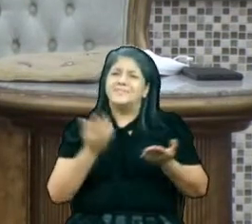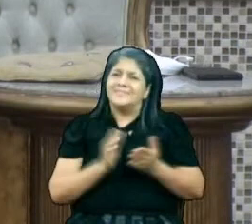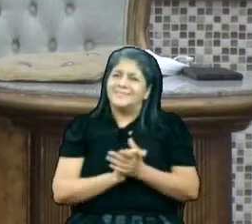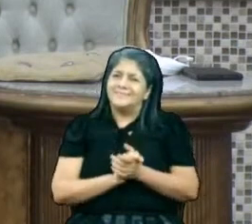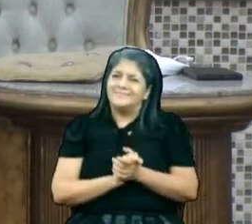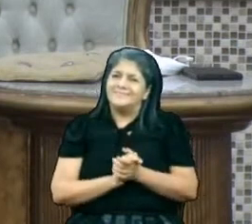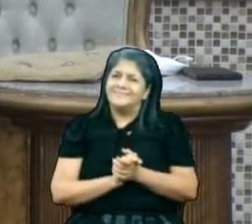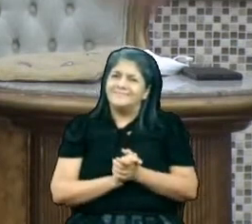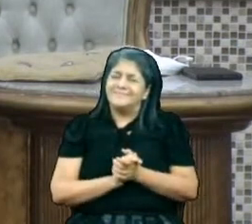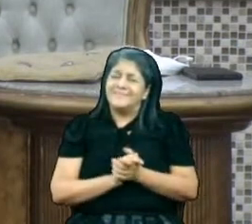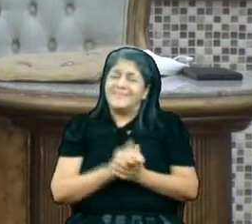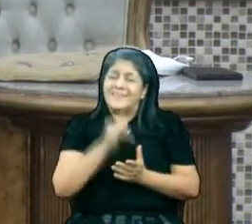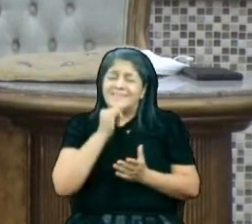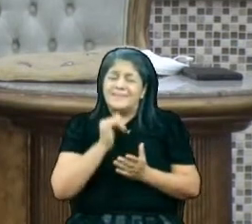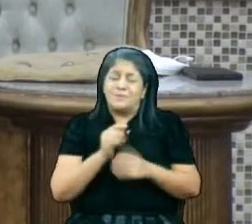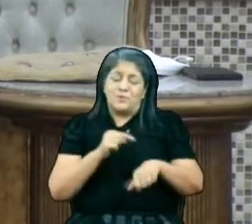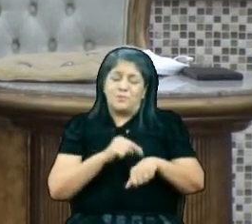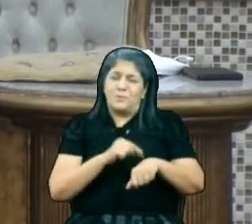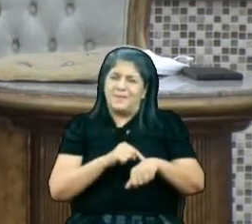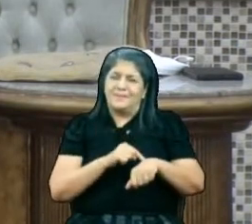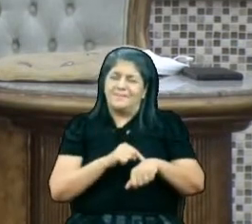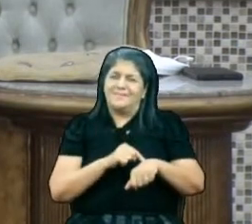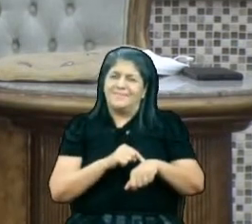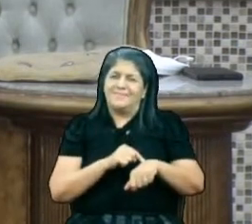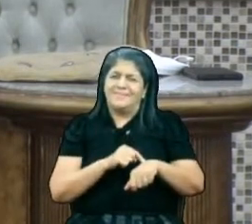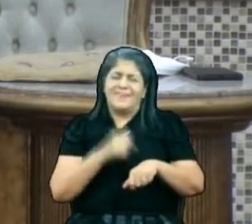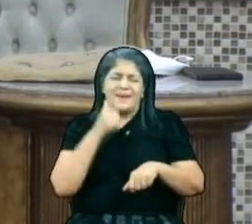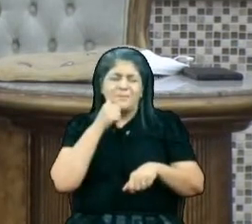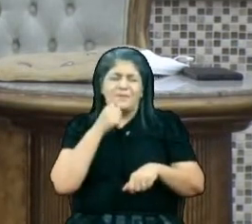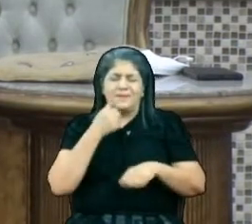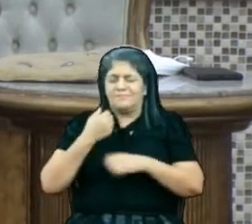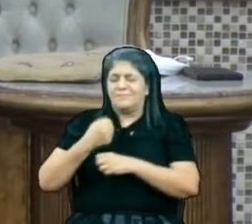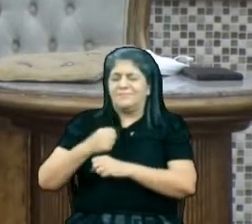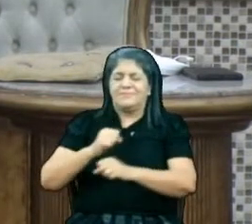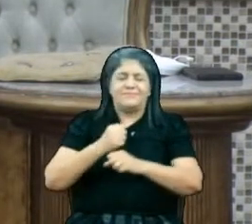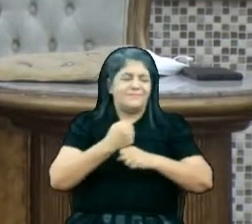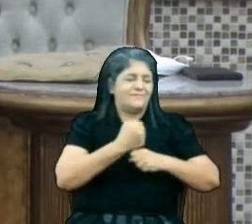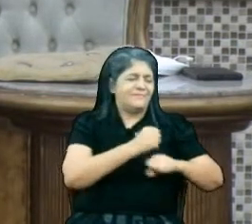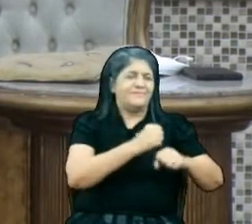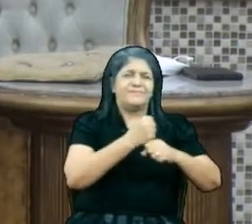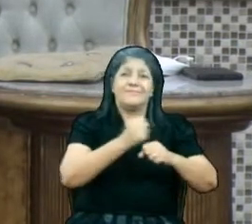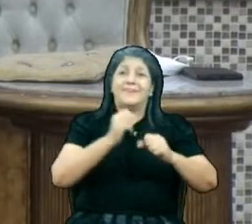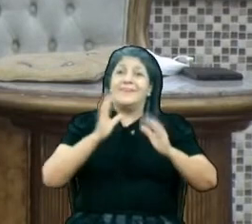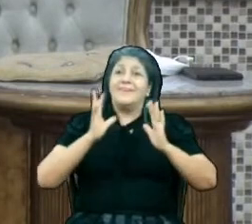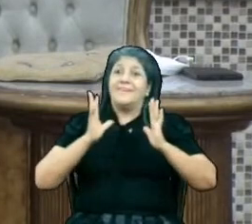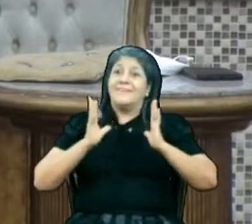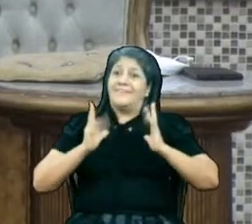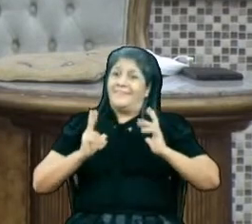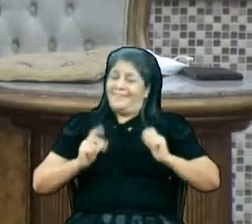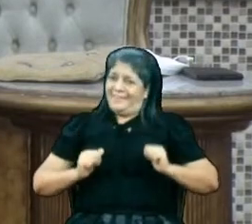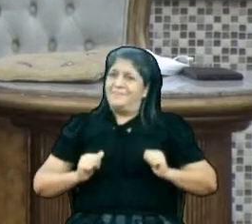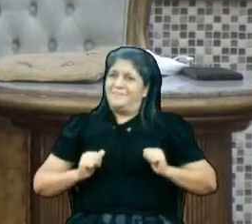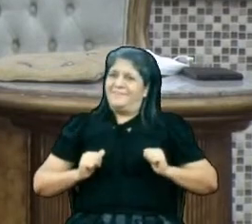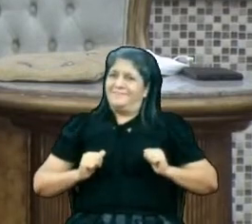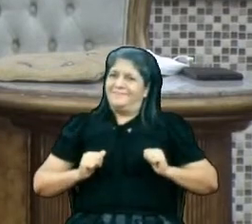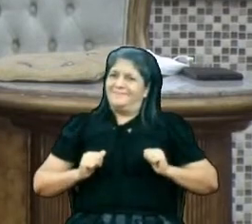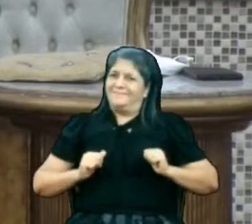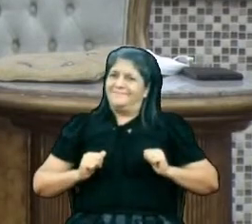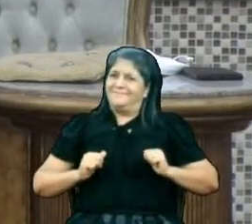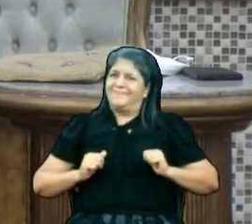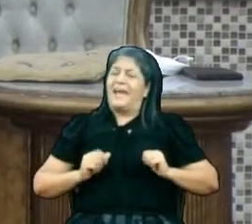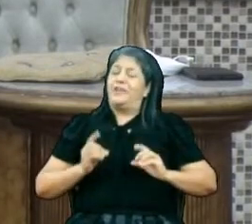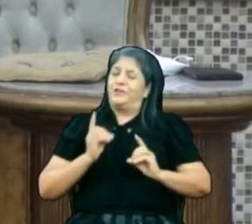varreu a casa ela fez um rebuliço dentro de casa e a tendência nossa querida os boatos que eu vou dizer